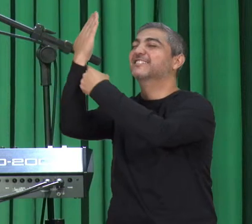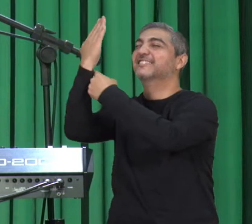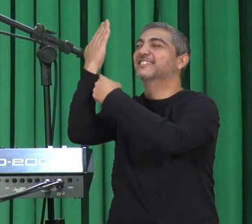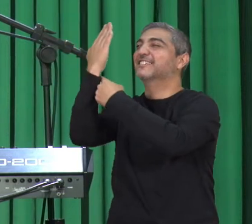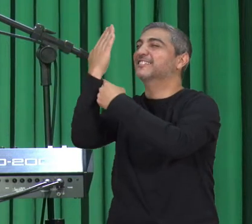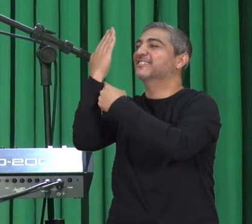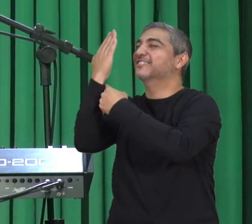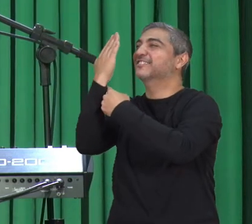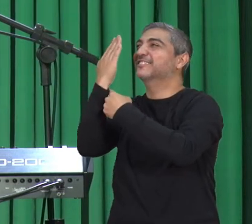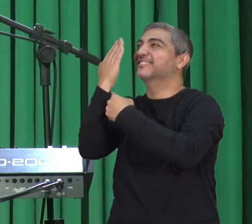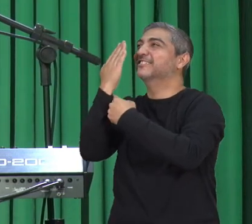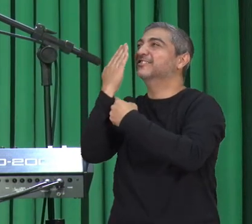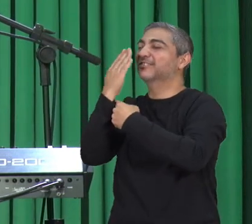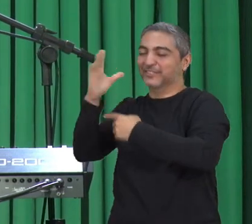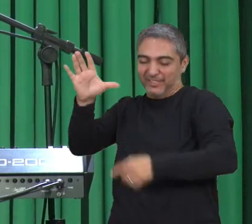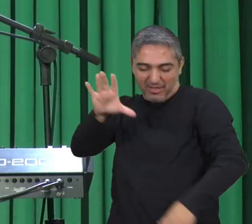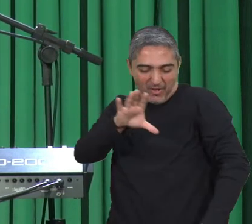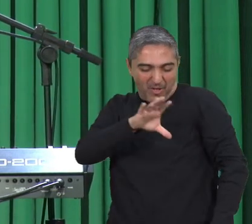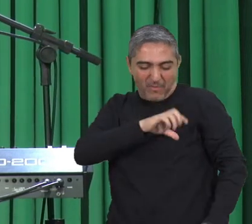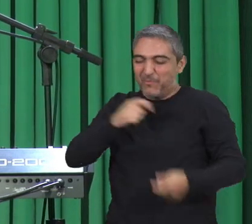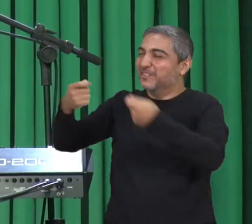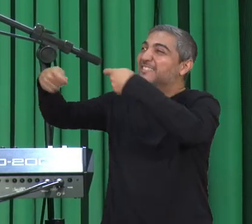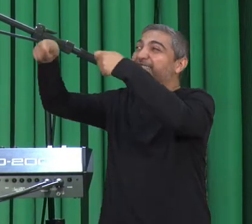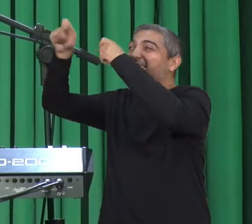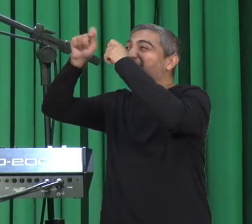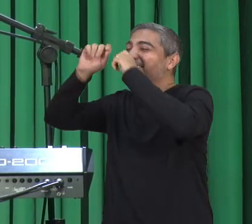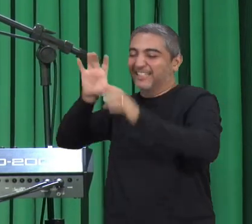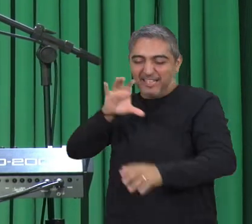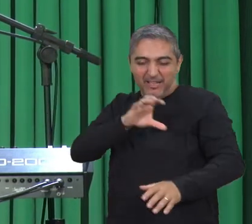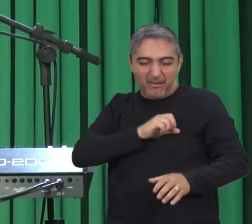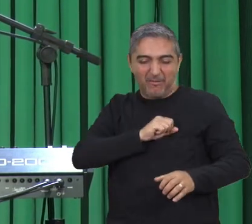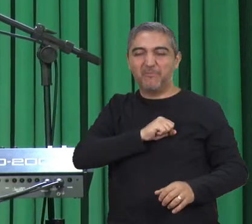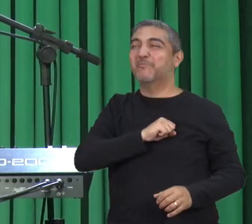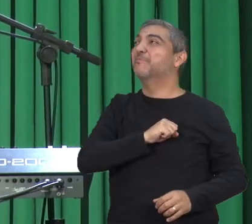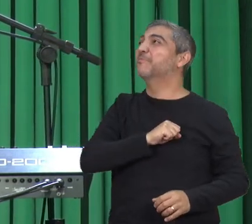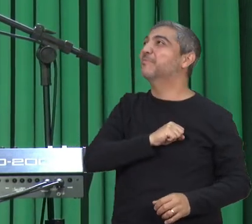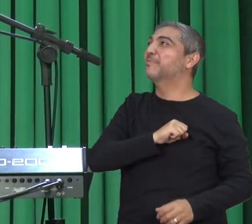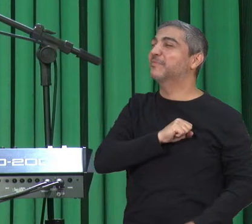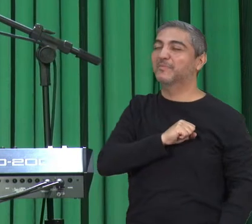Frutifica-nos no amor do teu filho,